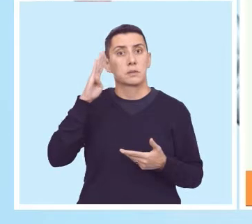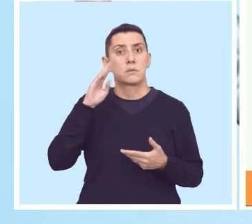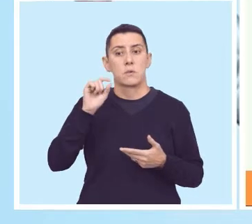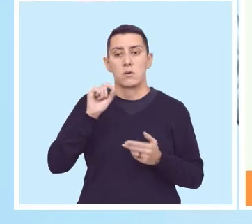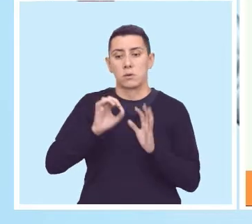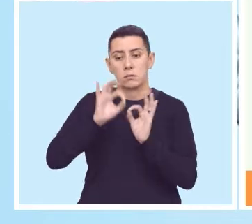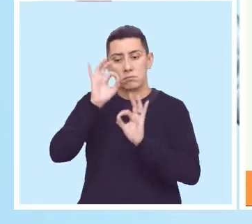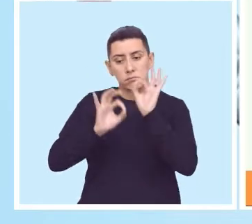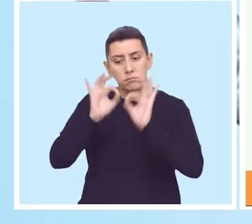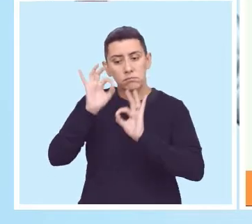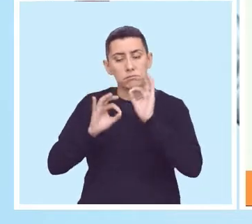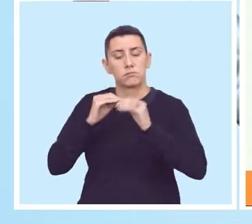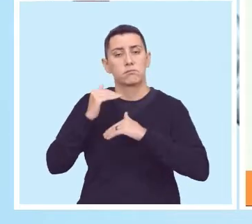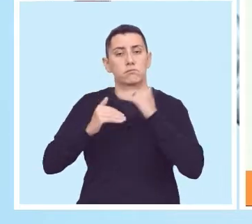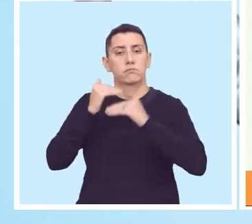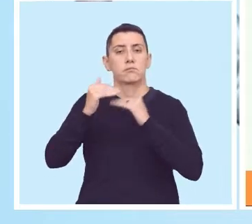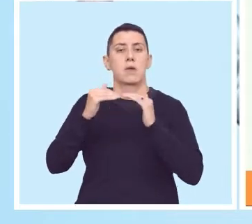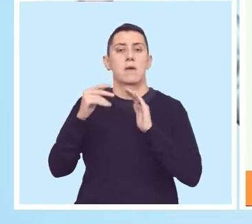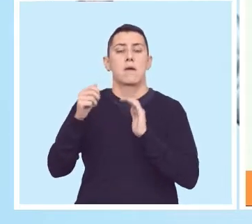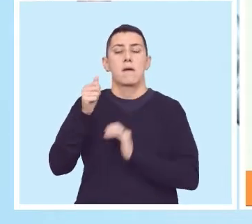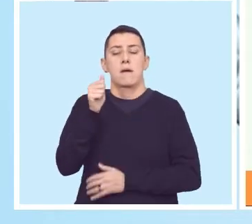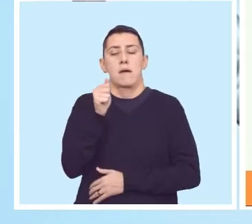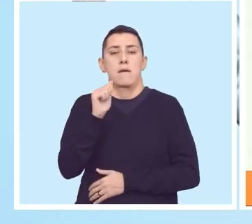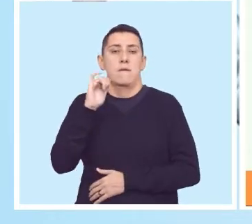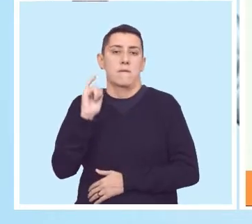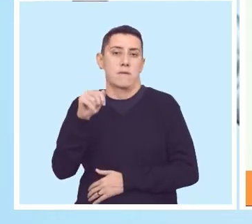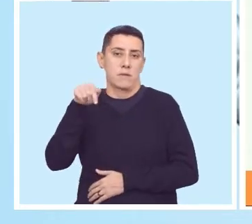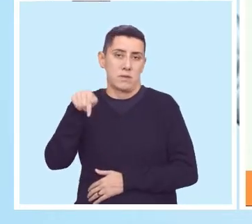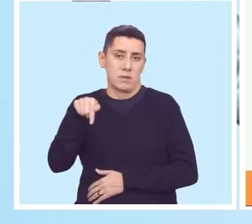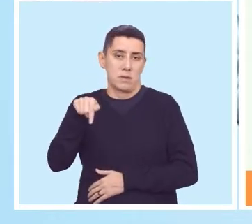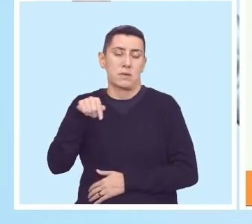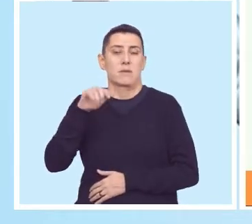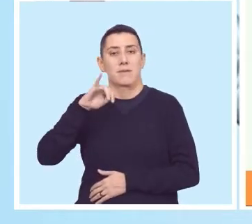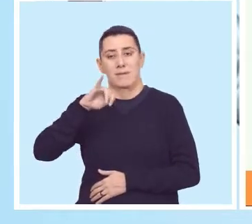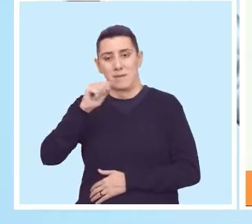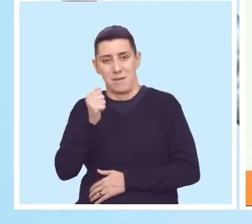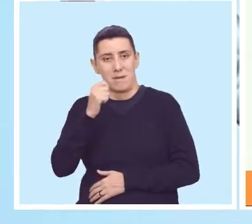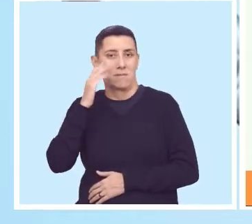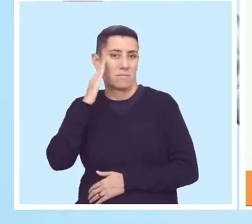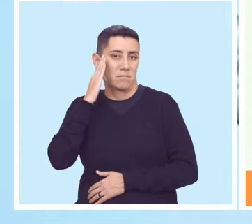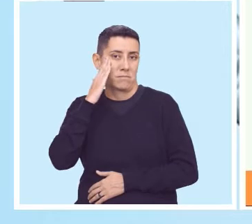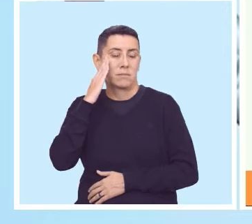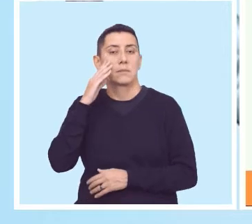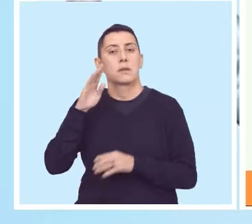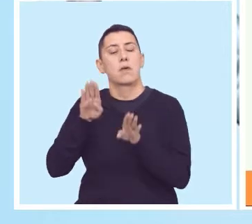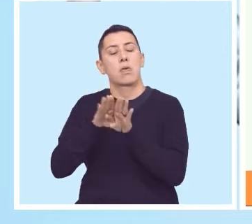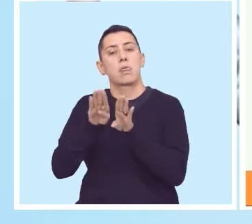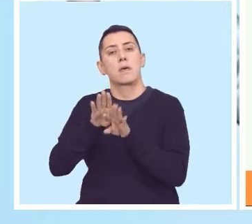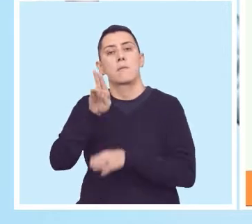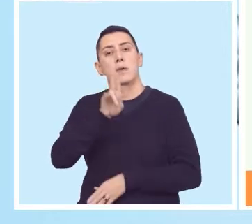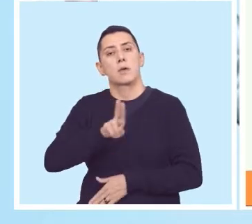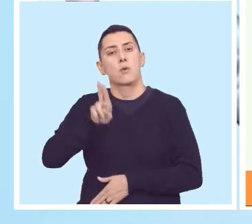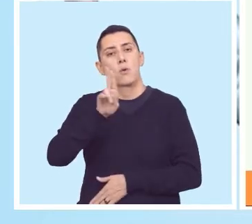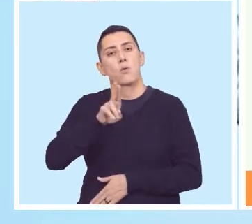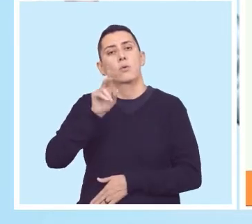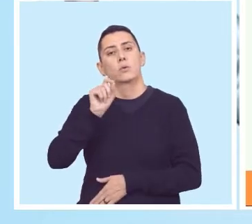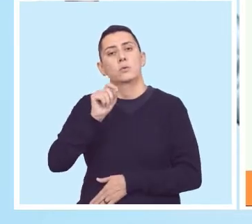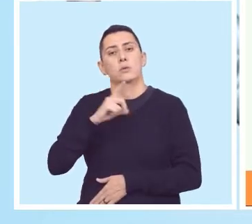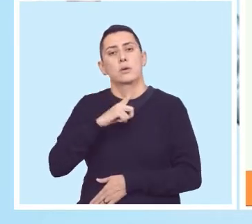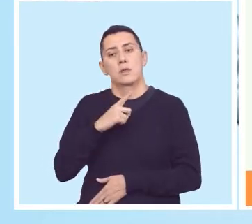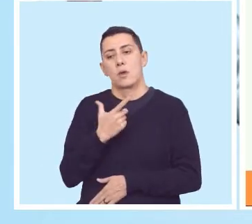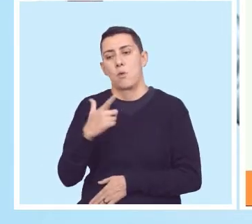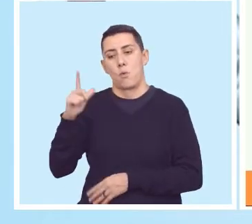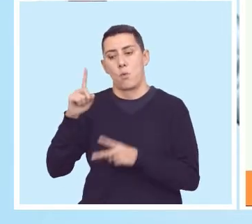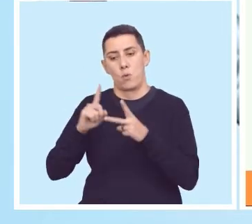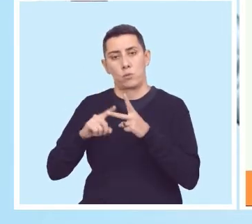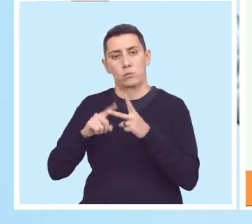dos modelos de IA e refinamento desses modelos. E também nós utilizamos por um determinado tempo o Training Jobs.